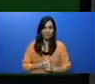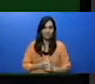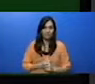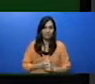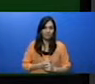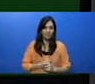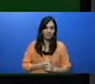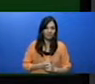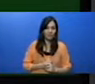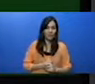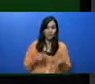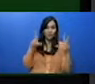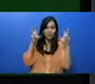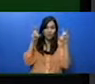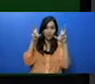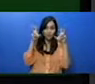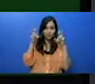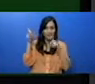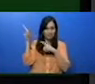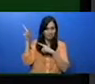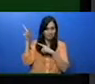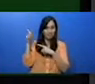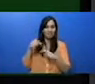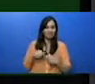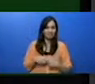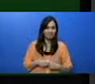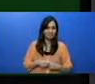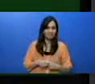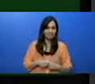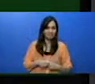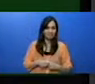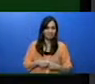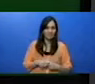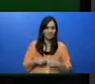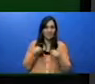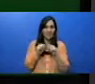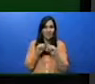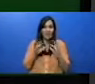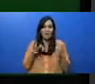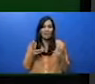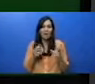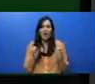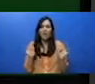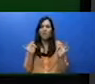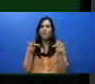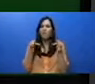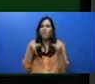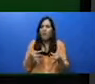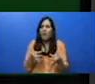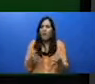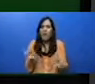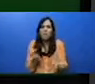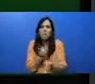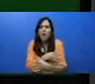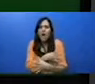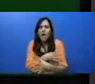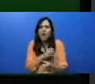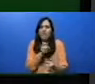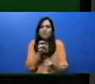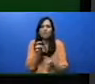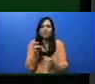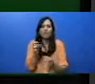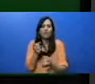verem, é assim. Tá? Colocamos o título, Campanha pelo fim do tráfico de animais. E